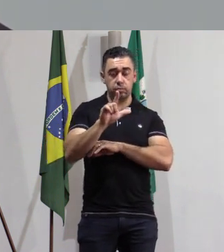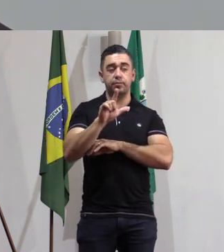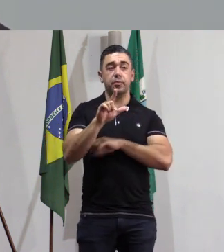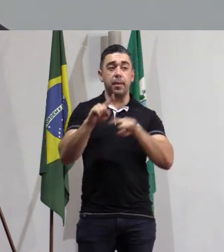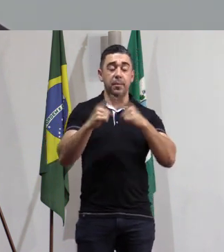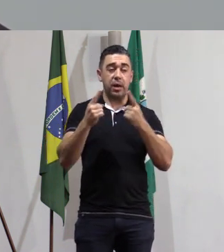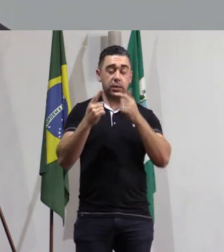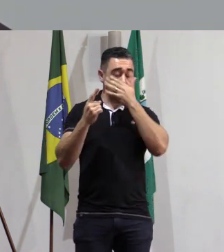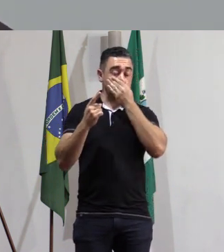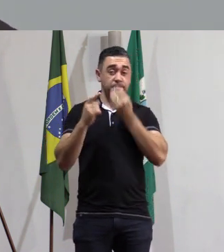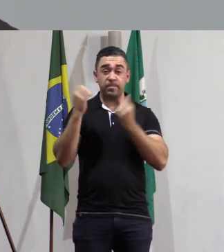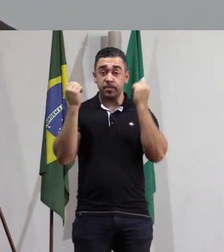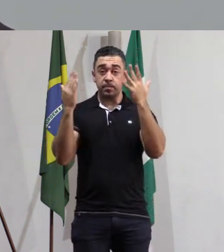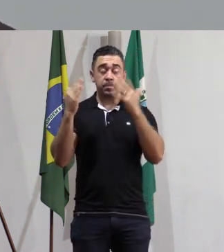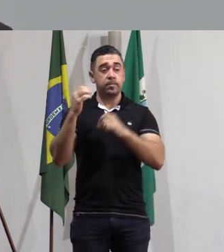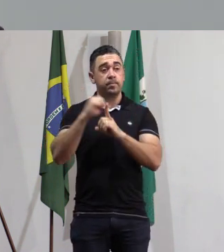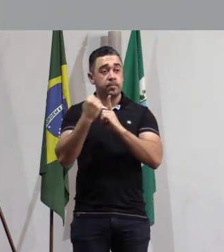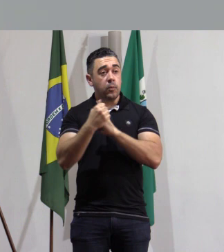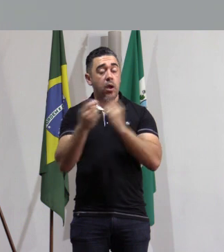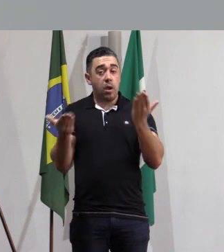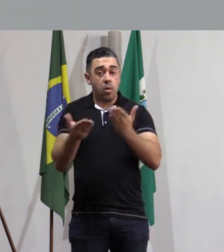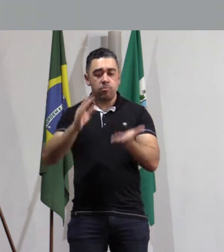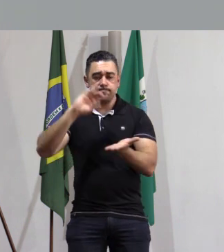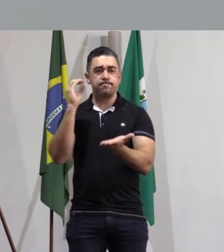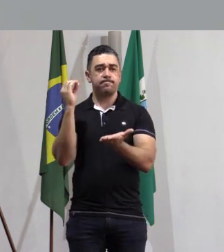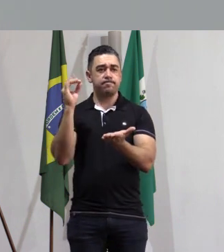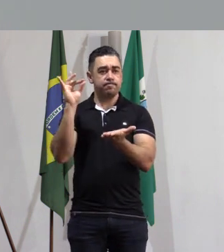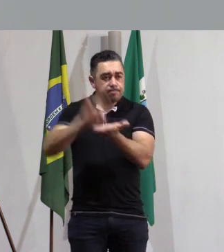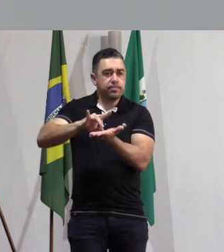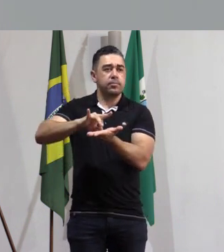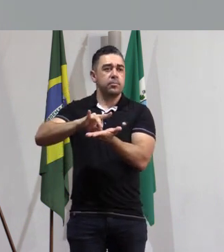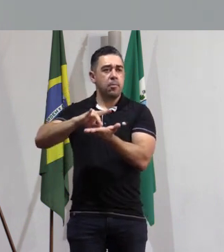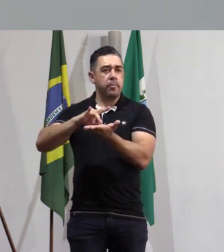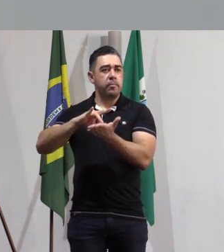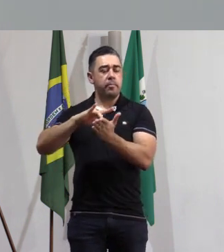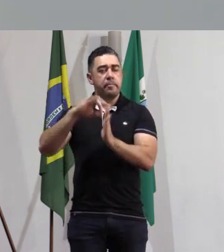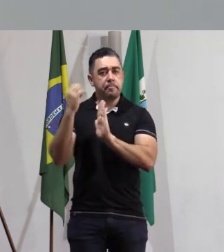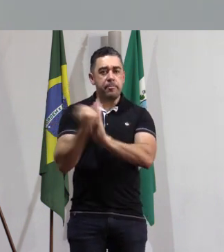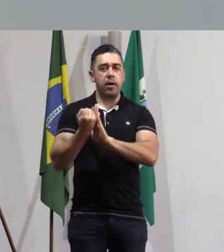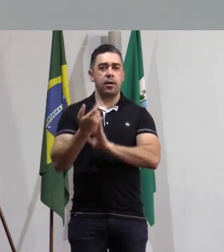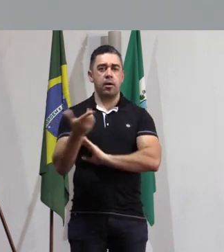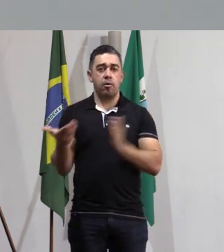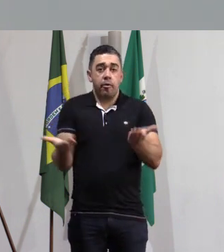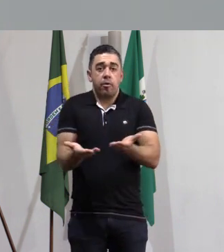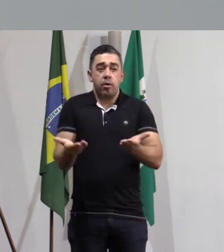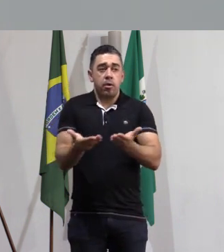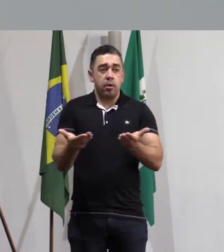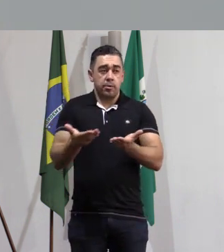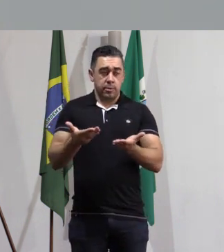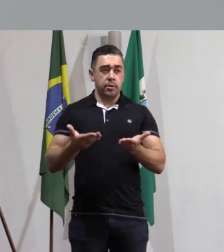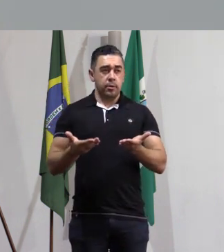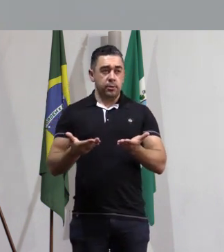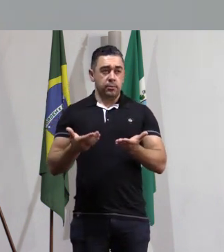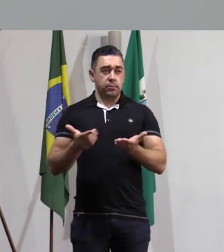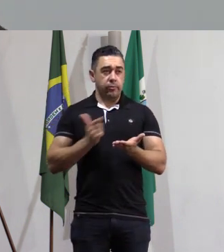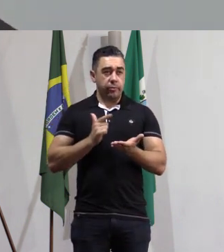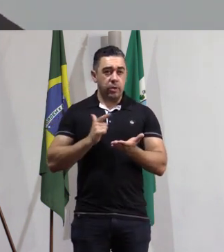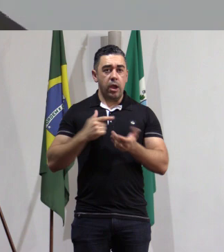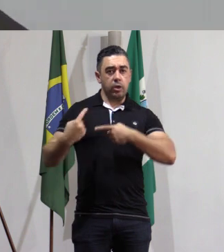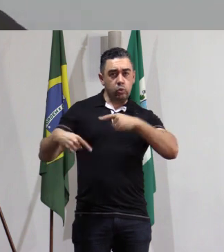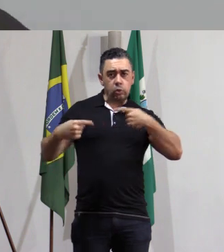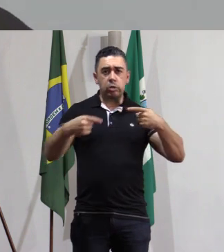público, tem o seu marco inicial exatamente agora. E essa discussão que tem o seu marco inicial agora, essa